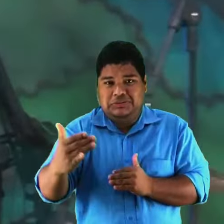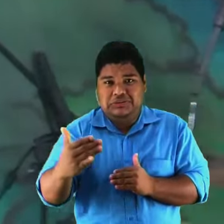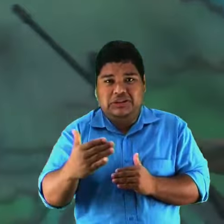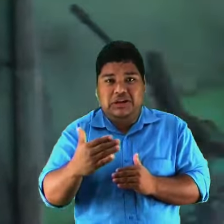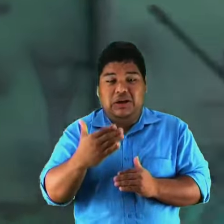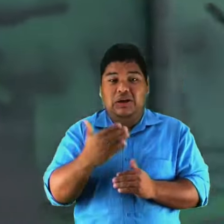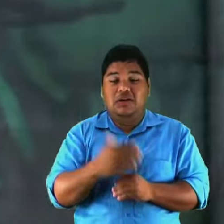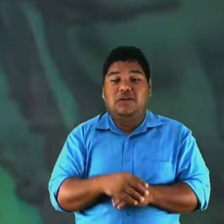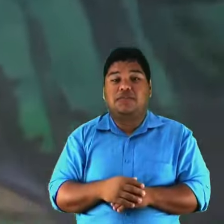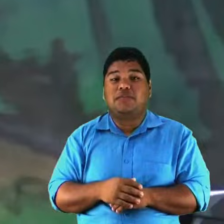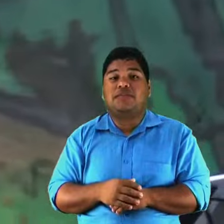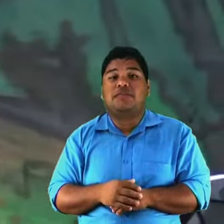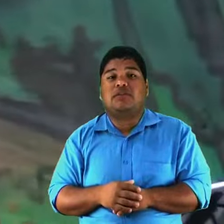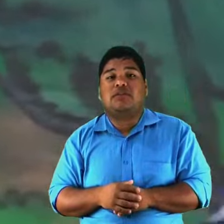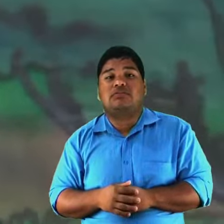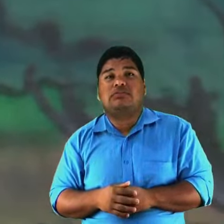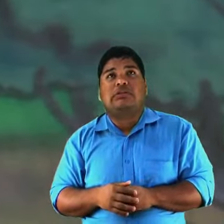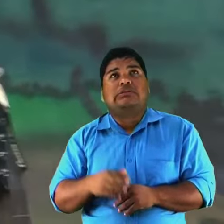Daqui a 20,